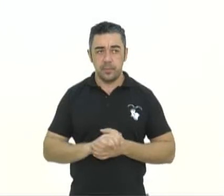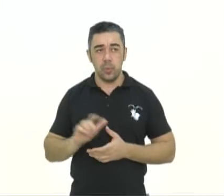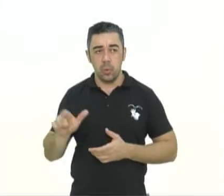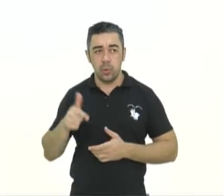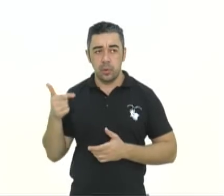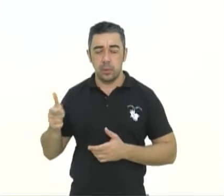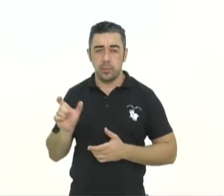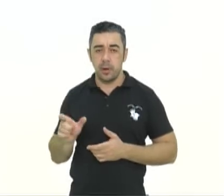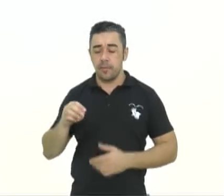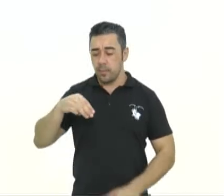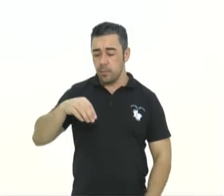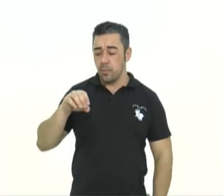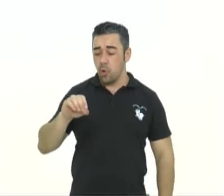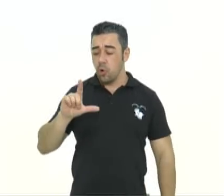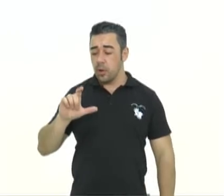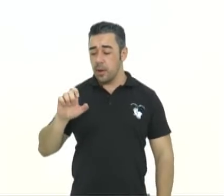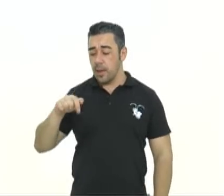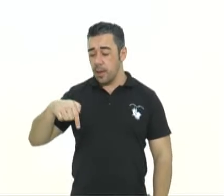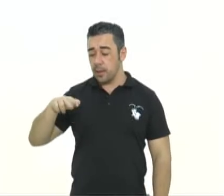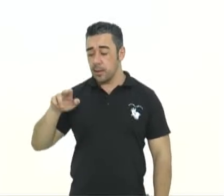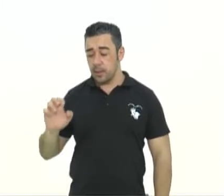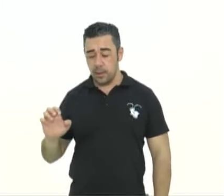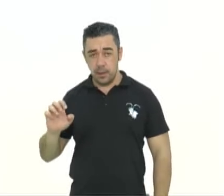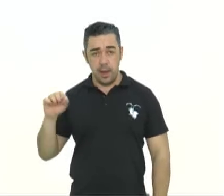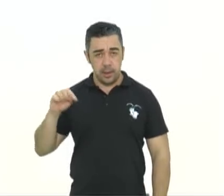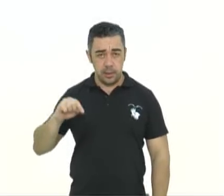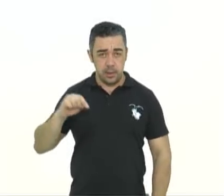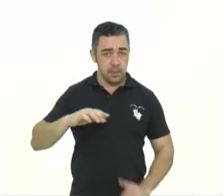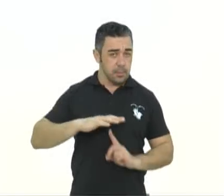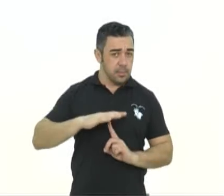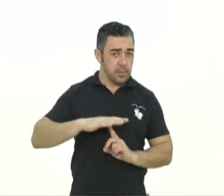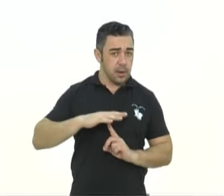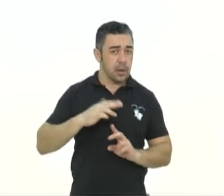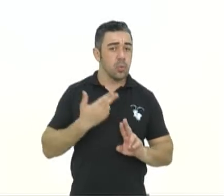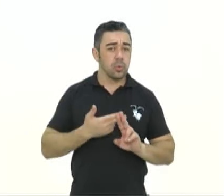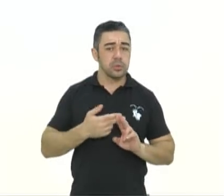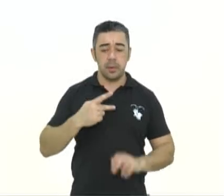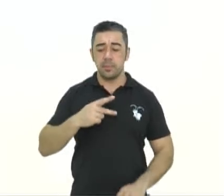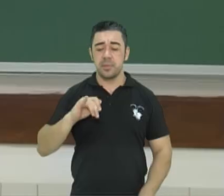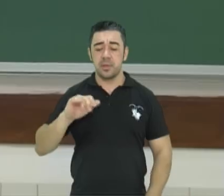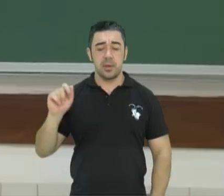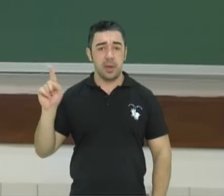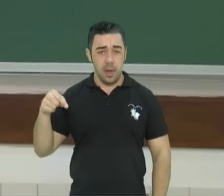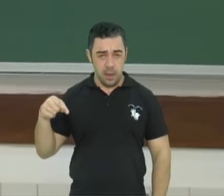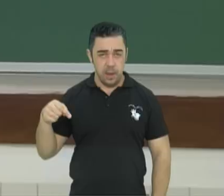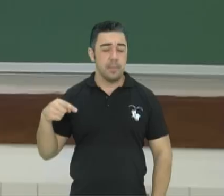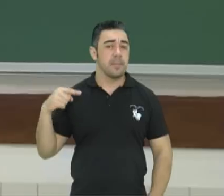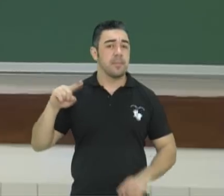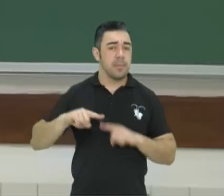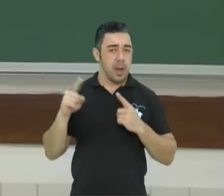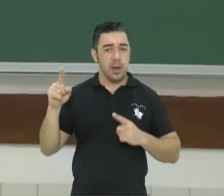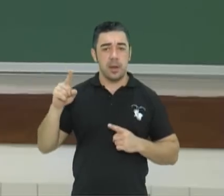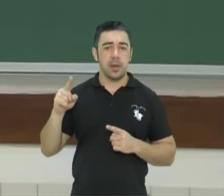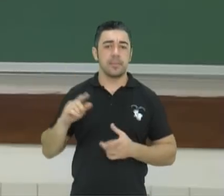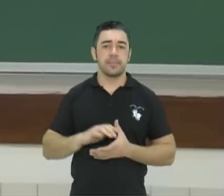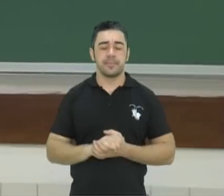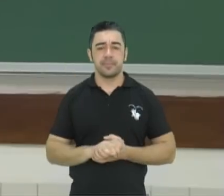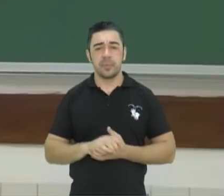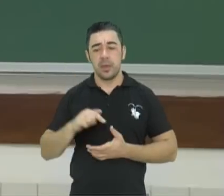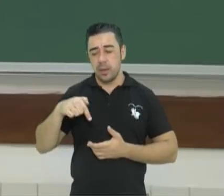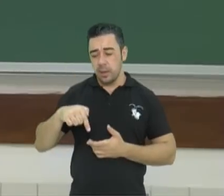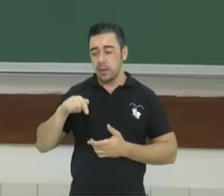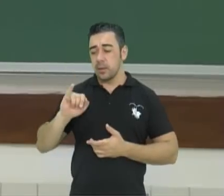palavra, moleque, né, que algumas regiões, inclusive aqui do Paraná, a gente usa bastante o piá, né, mas o moleque também. Quiabo, que é